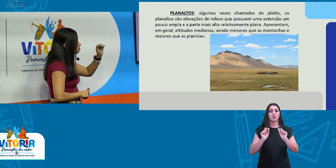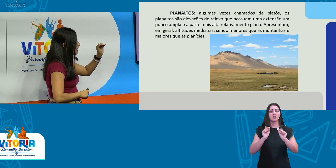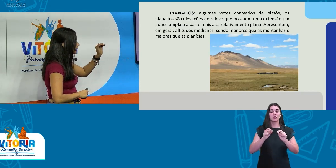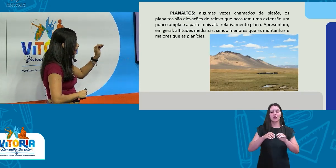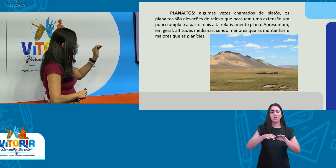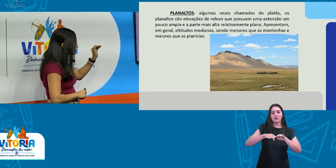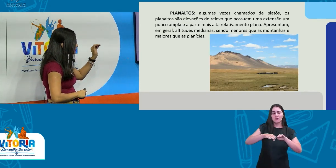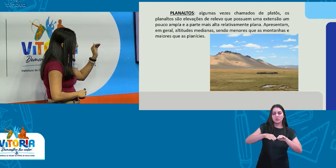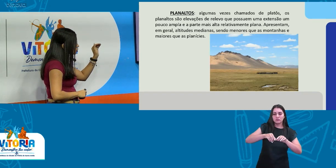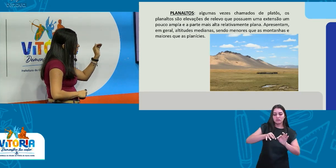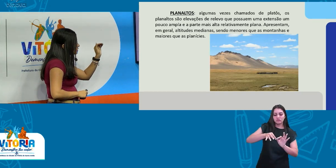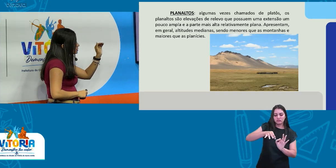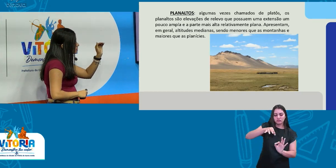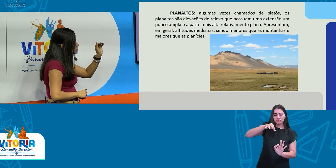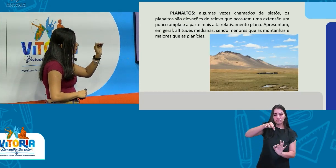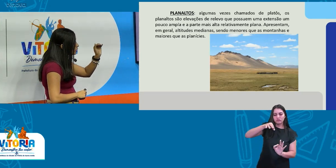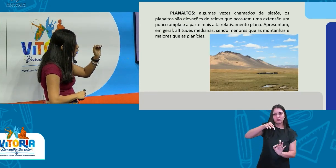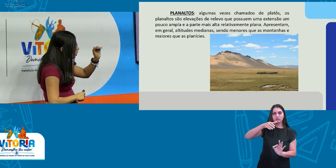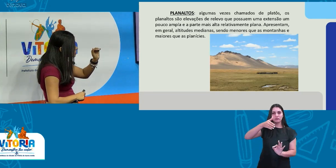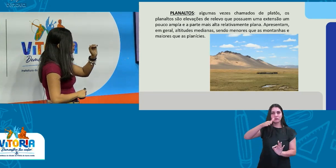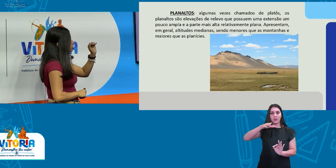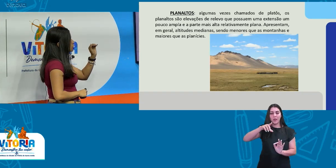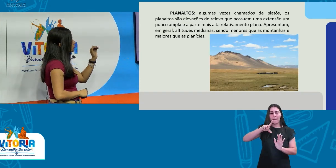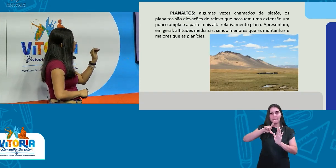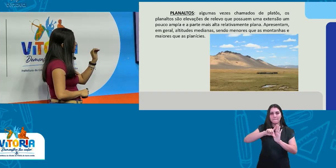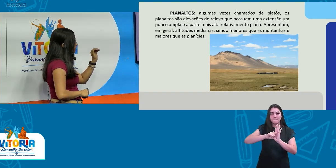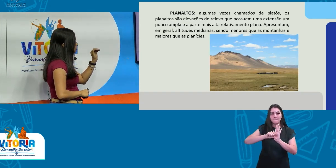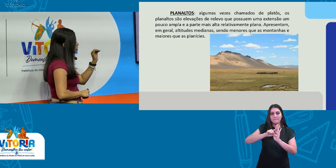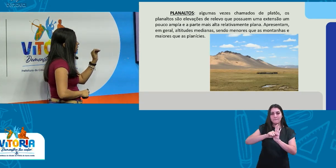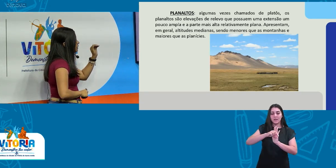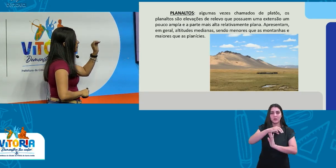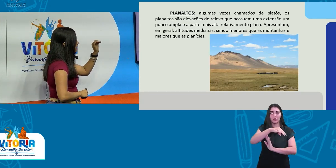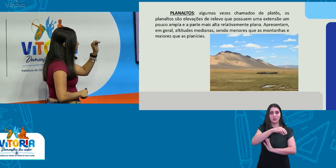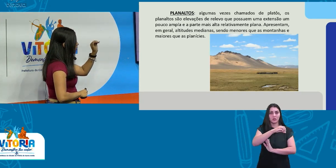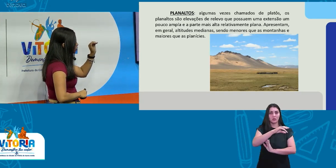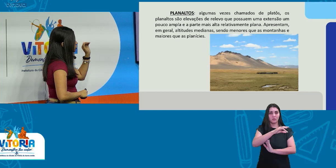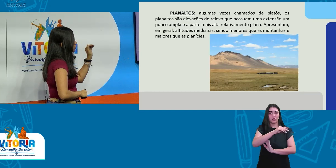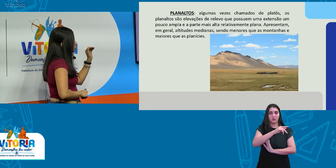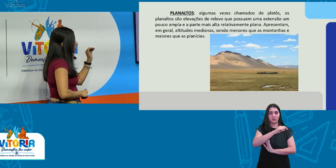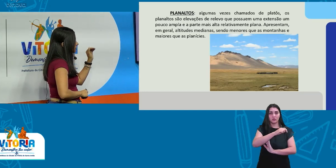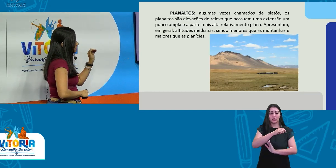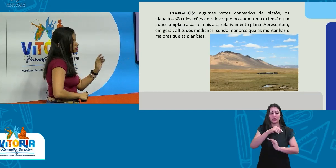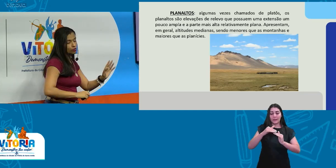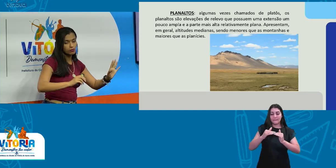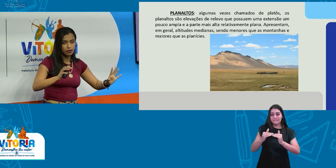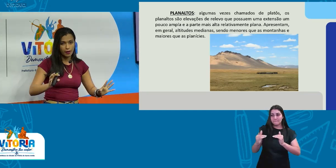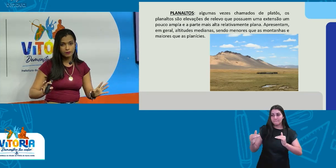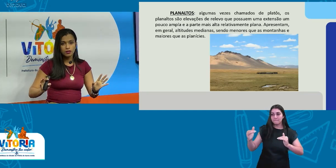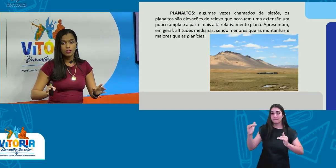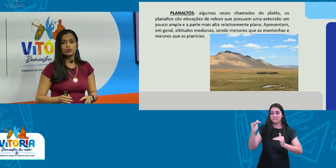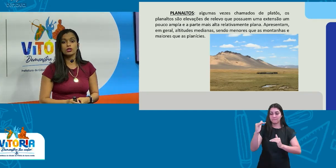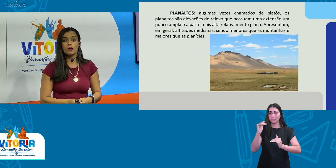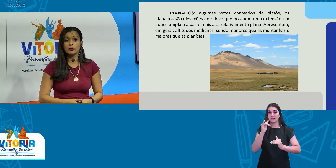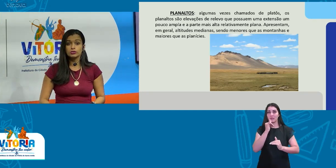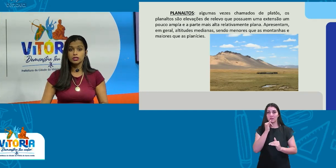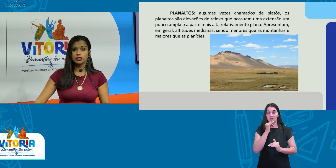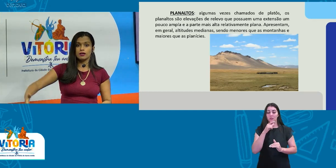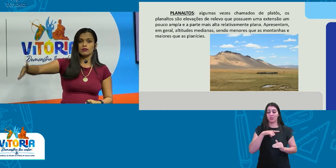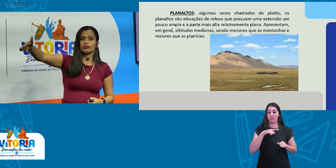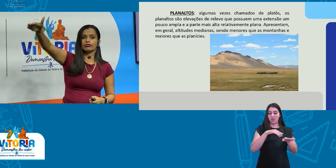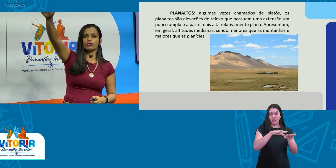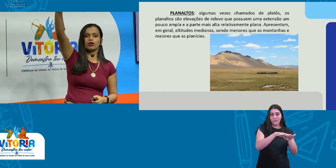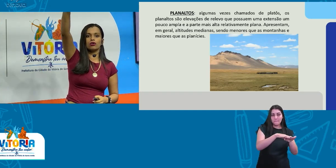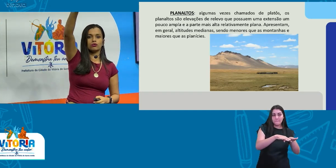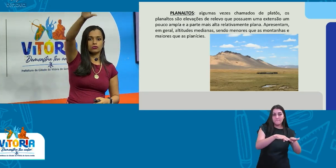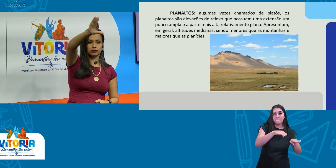altitudes medianas, sendo menores que as montanhas e maiores que as planícies. Então, vamos lá. Eu tenho uma montanha,